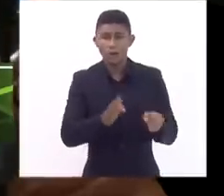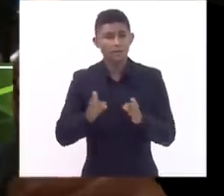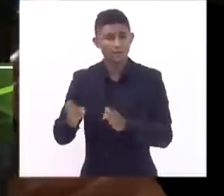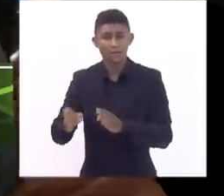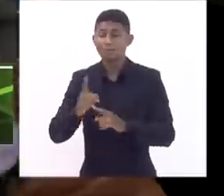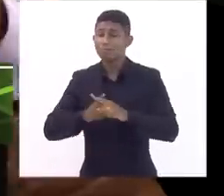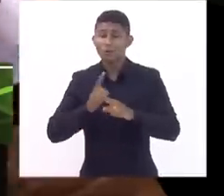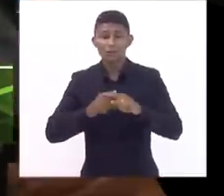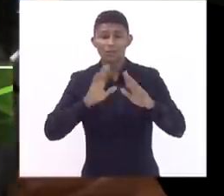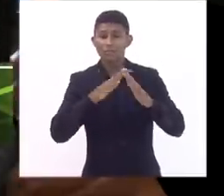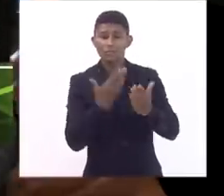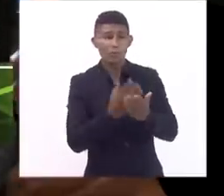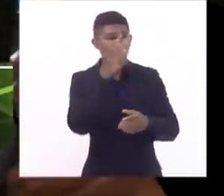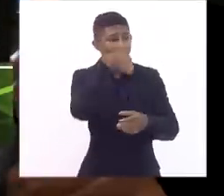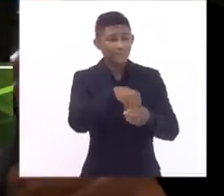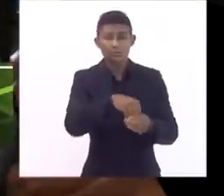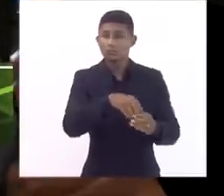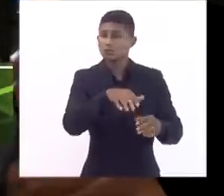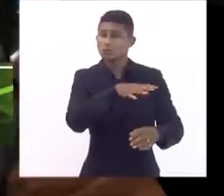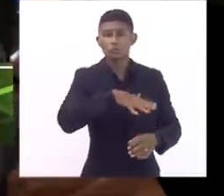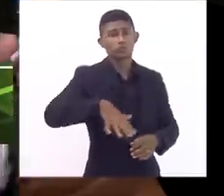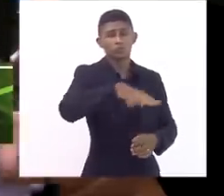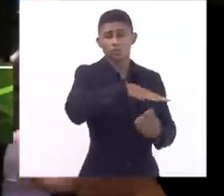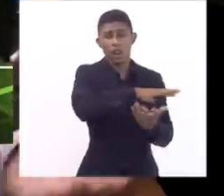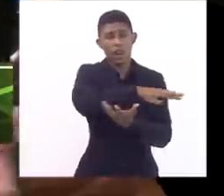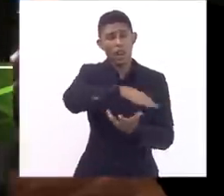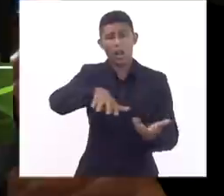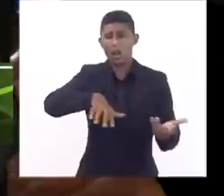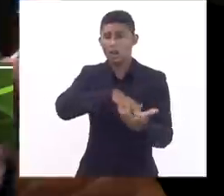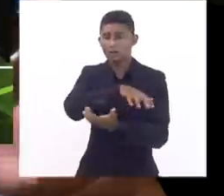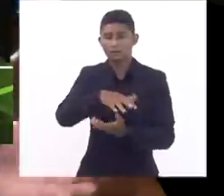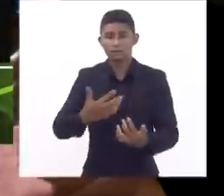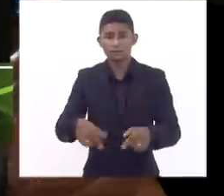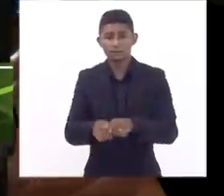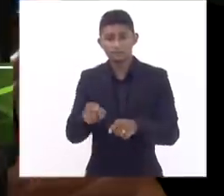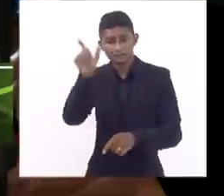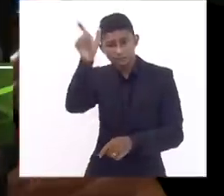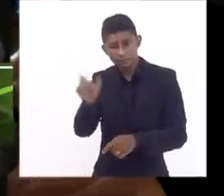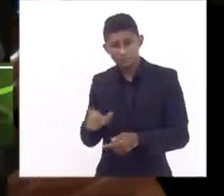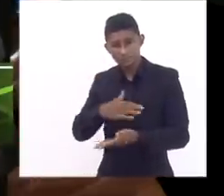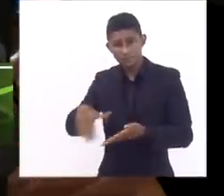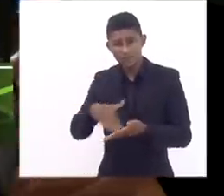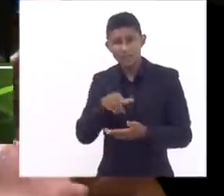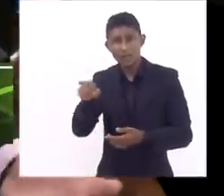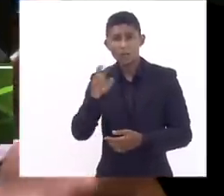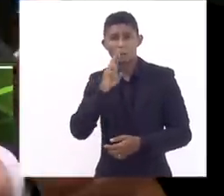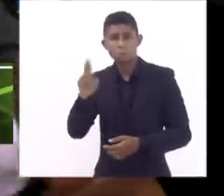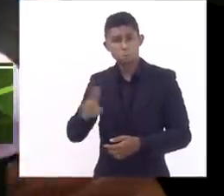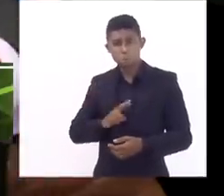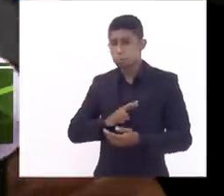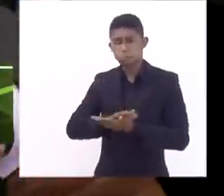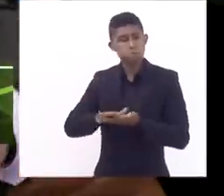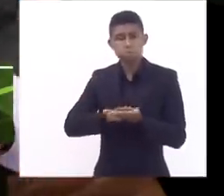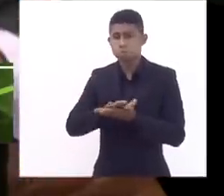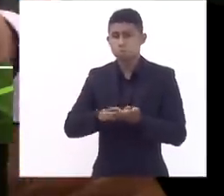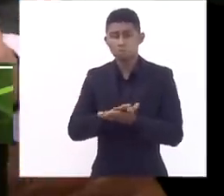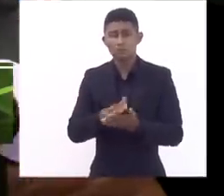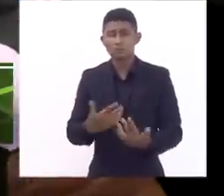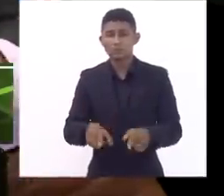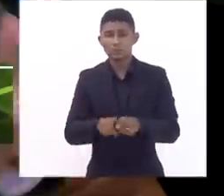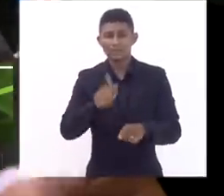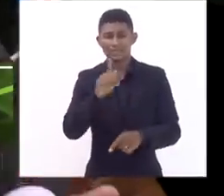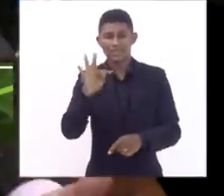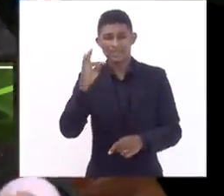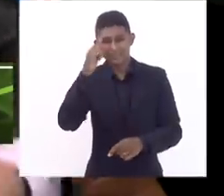completamente desorganizado. E nos últimos tempos, o secretário parou de dialogar, parou de fazer contato, e o GT que nós